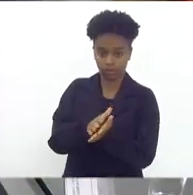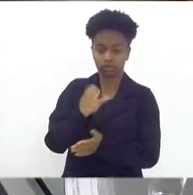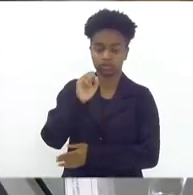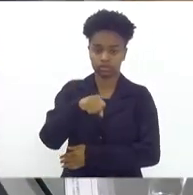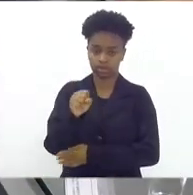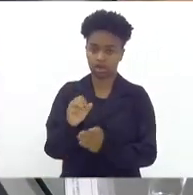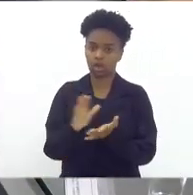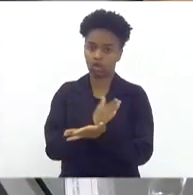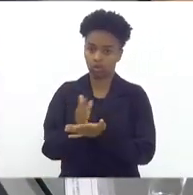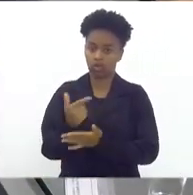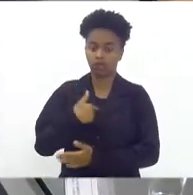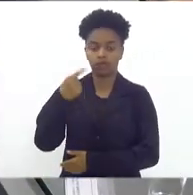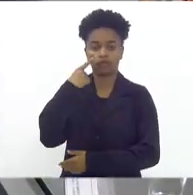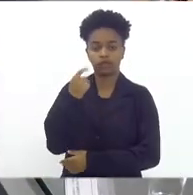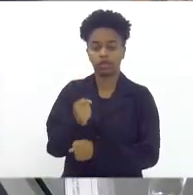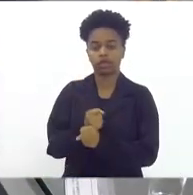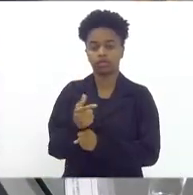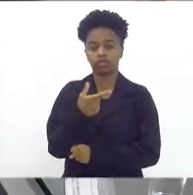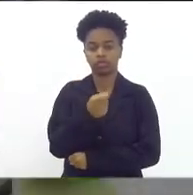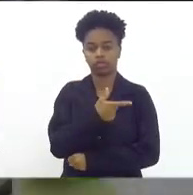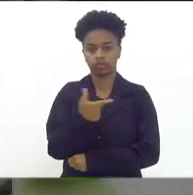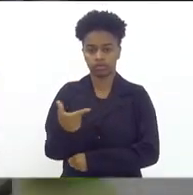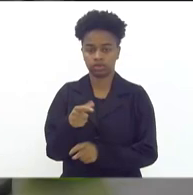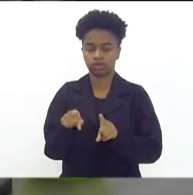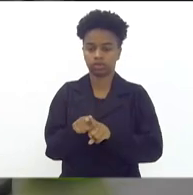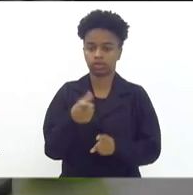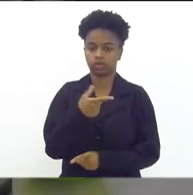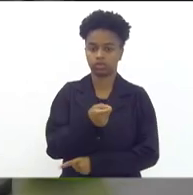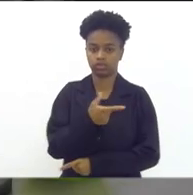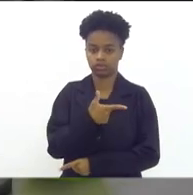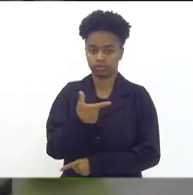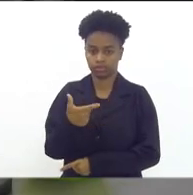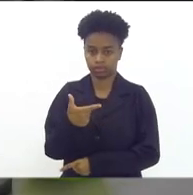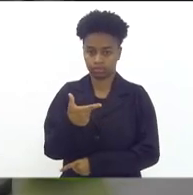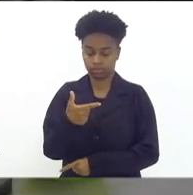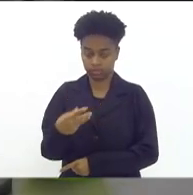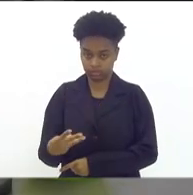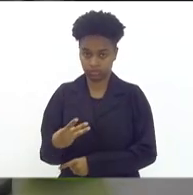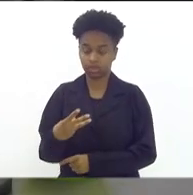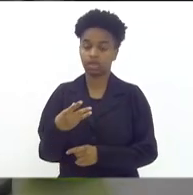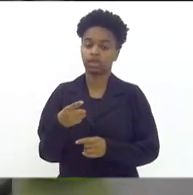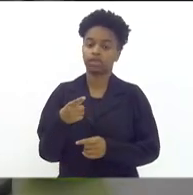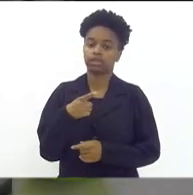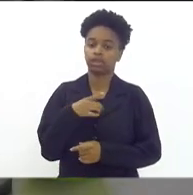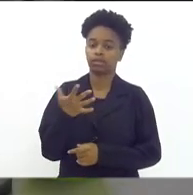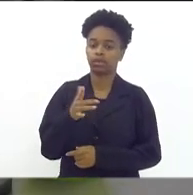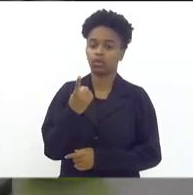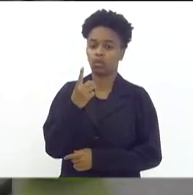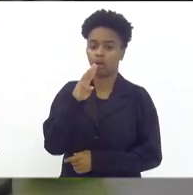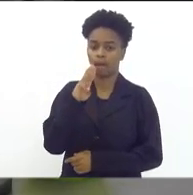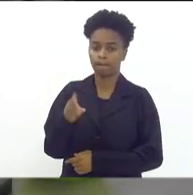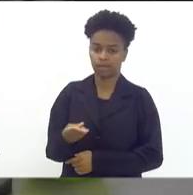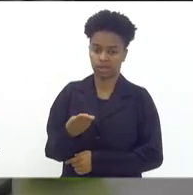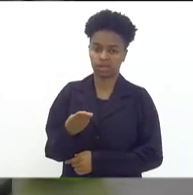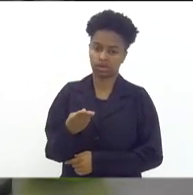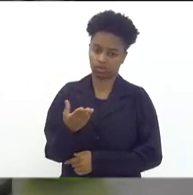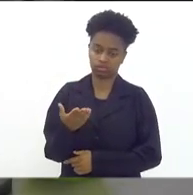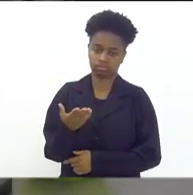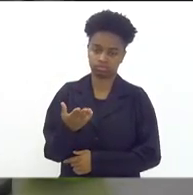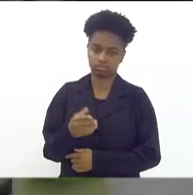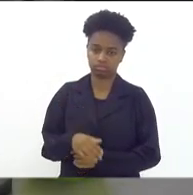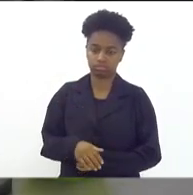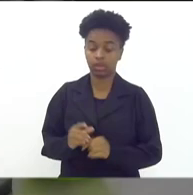peguei do ano de 2022 2023 que vamos na casa de um milhão e alguma coisa